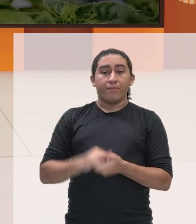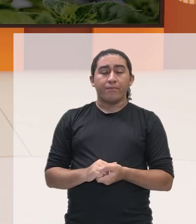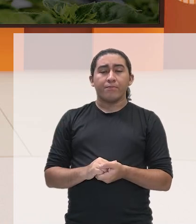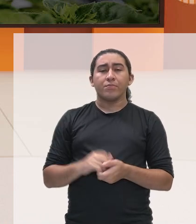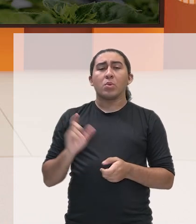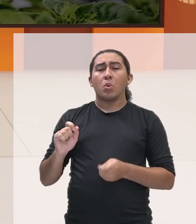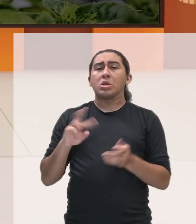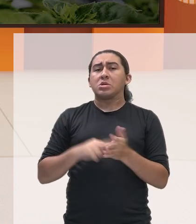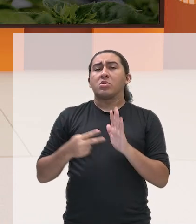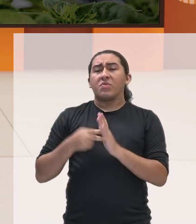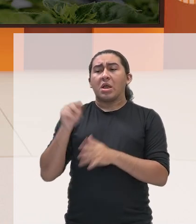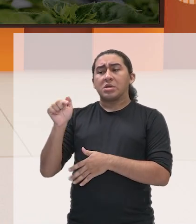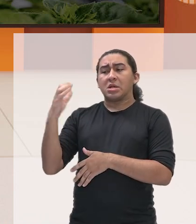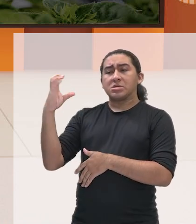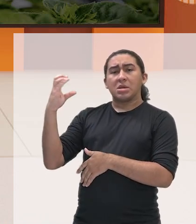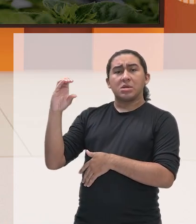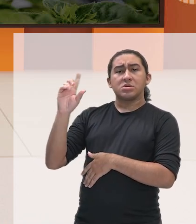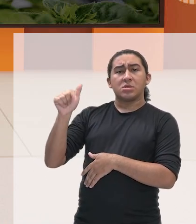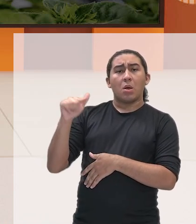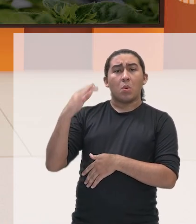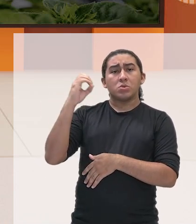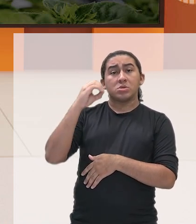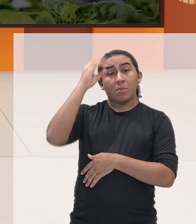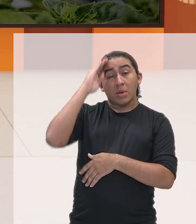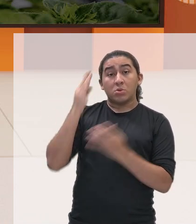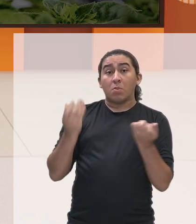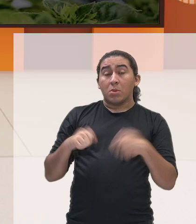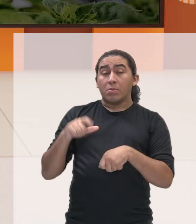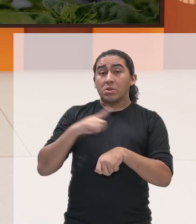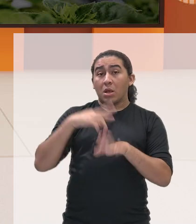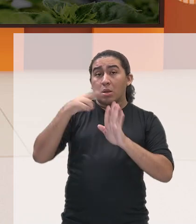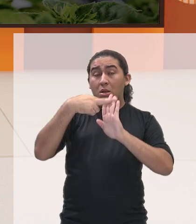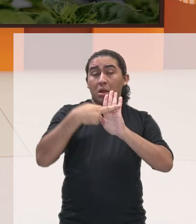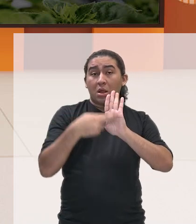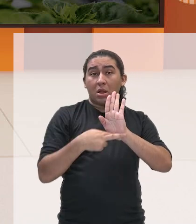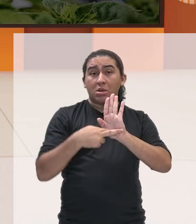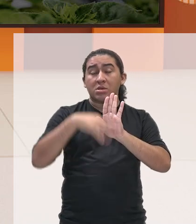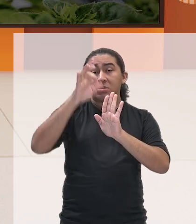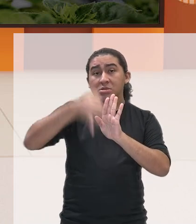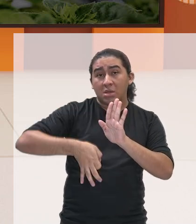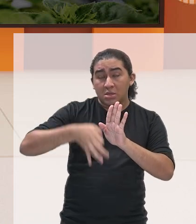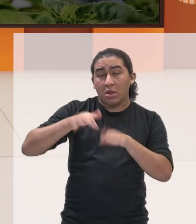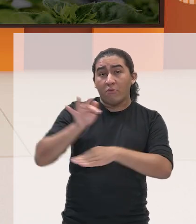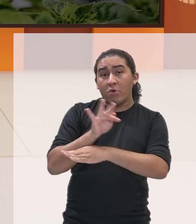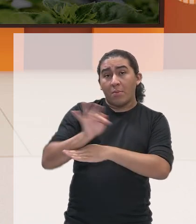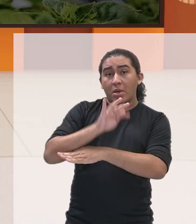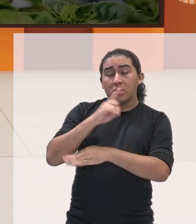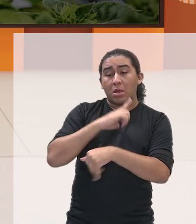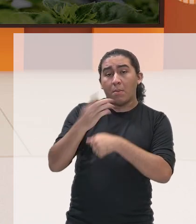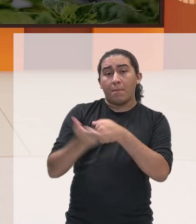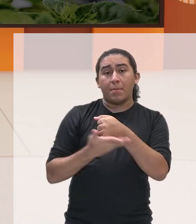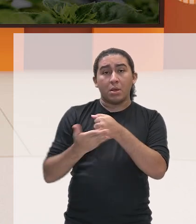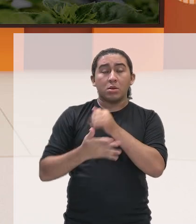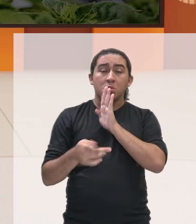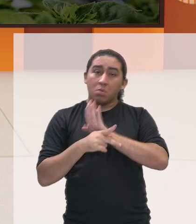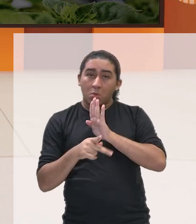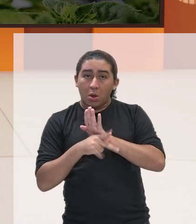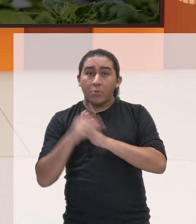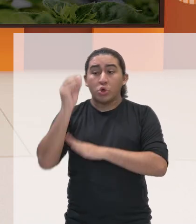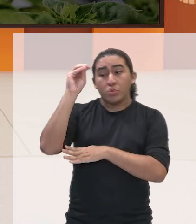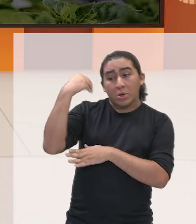o conhecimento científico? É o conjunto formal fundamentado na observação e na